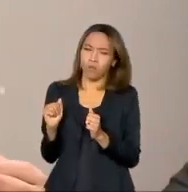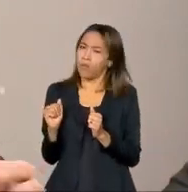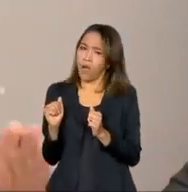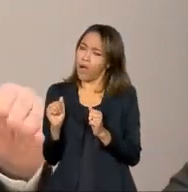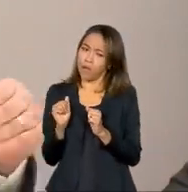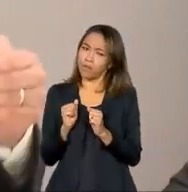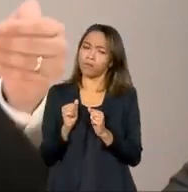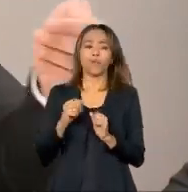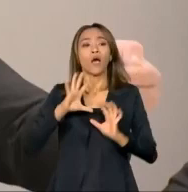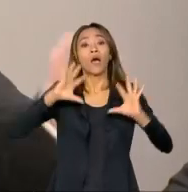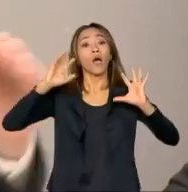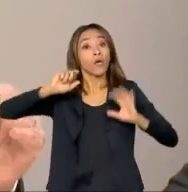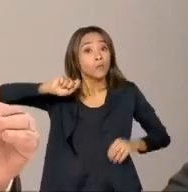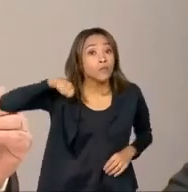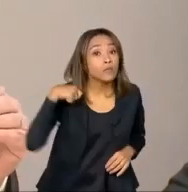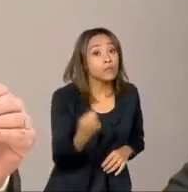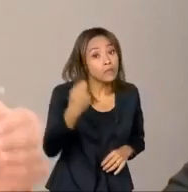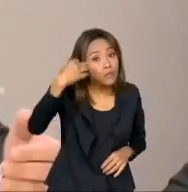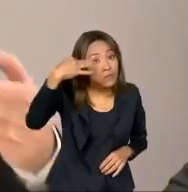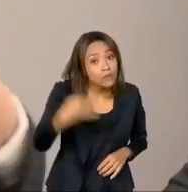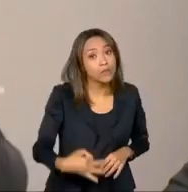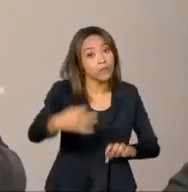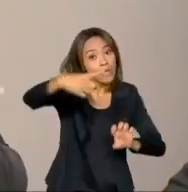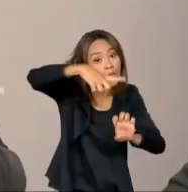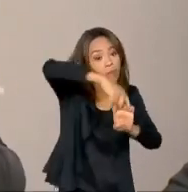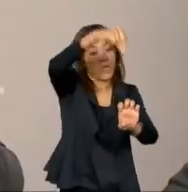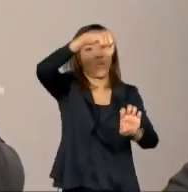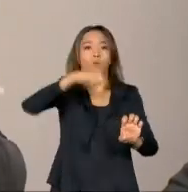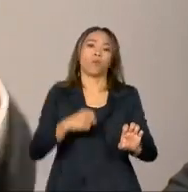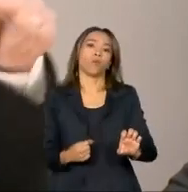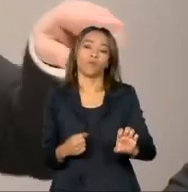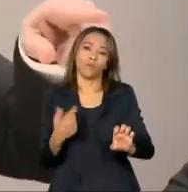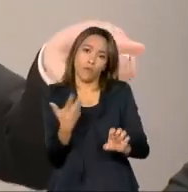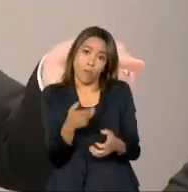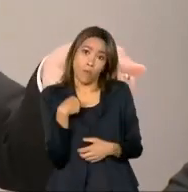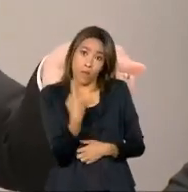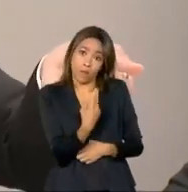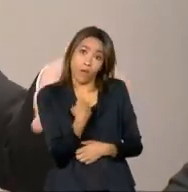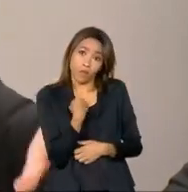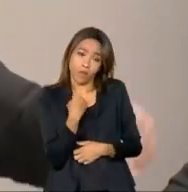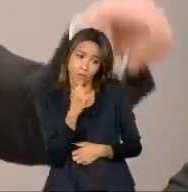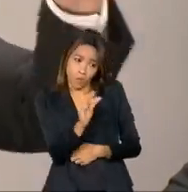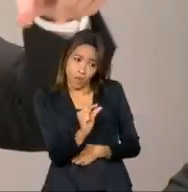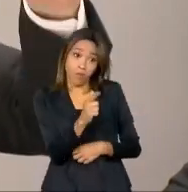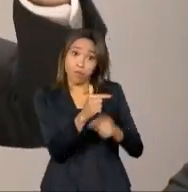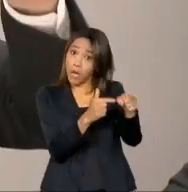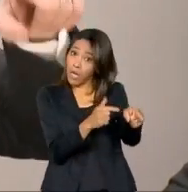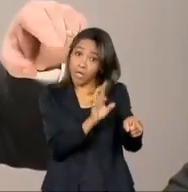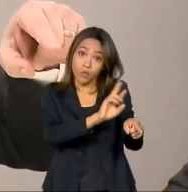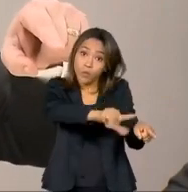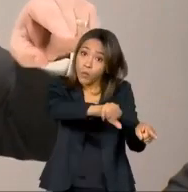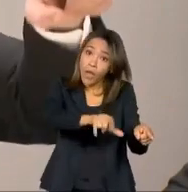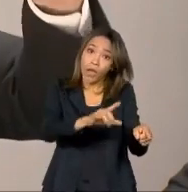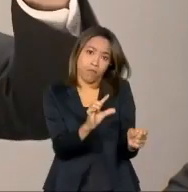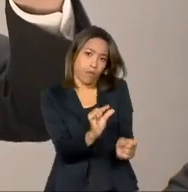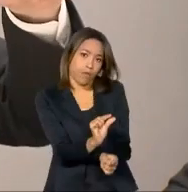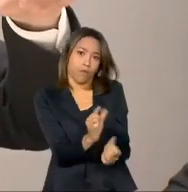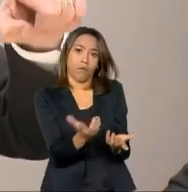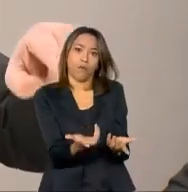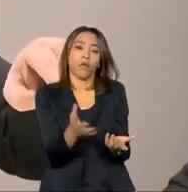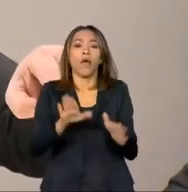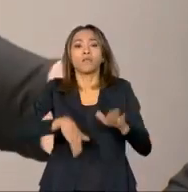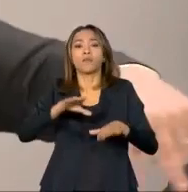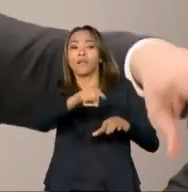empreendedores. Eles têm pequenas empresas, que para nós são pequenas, mas para eles não são. Porque muitas dessas pequenas, às vezes